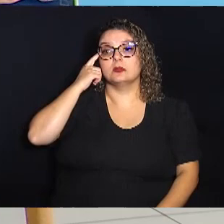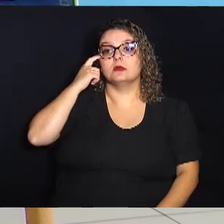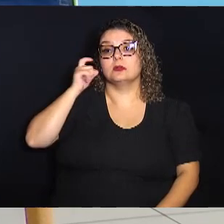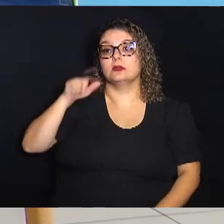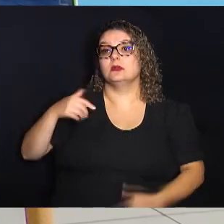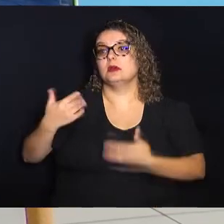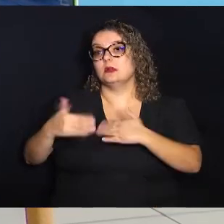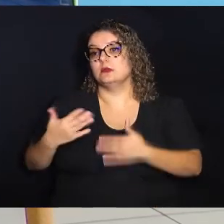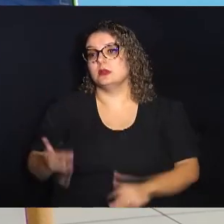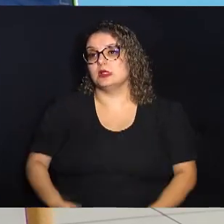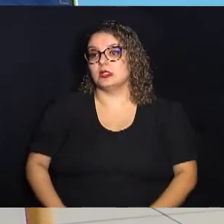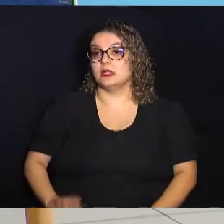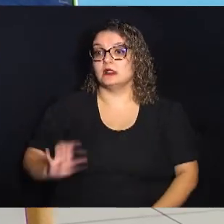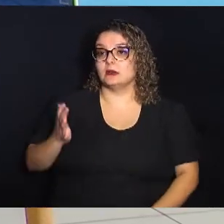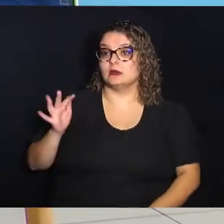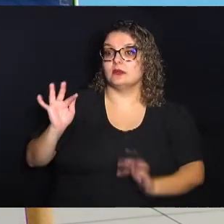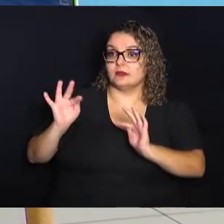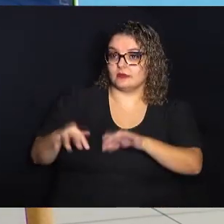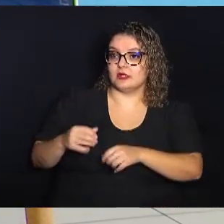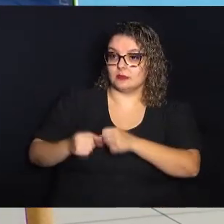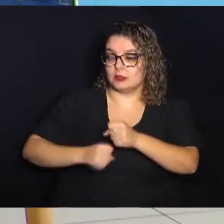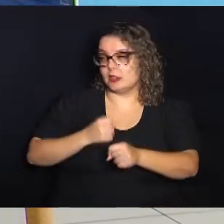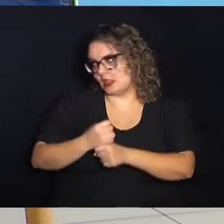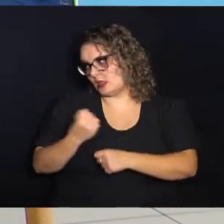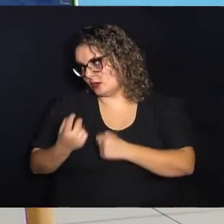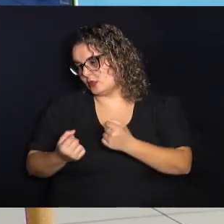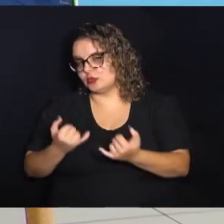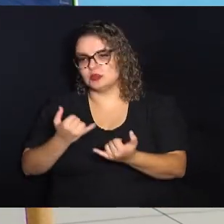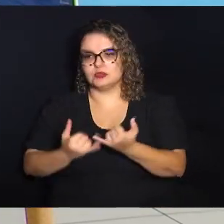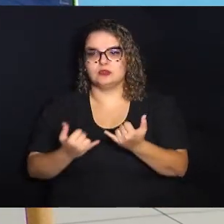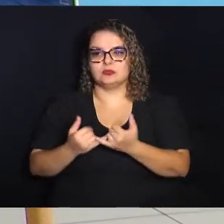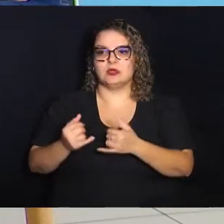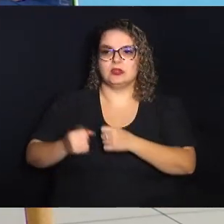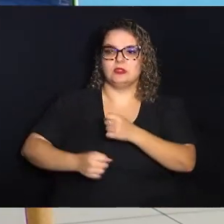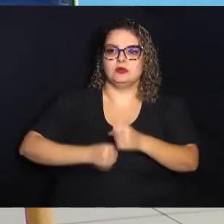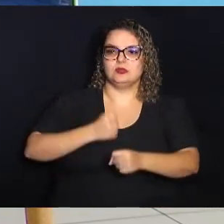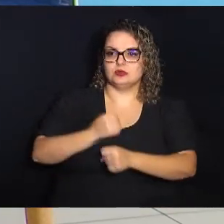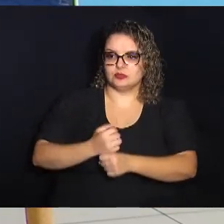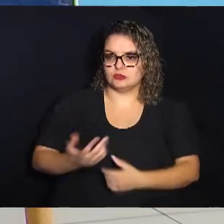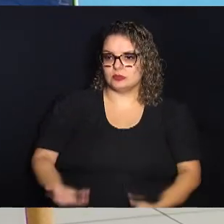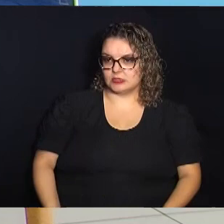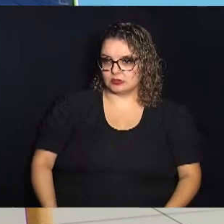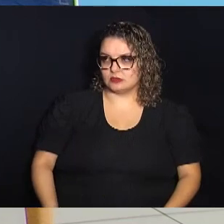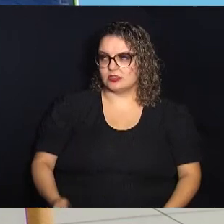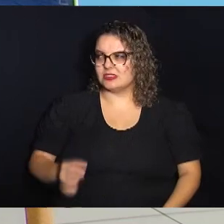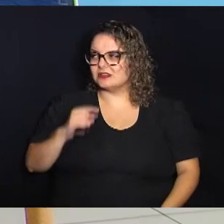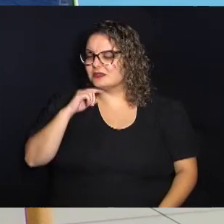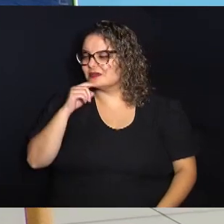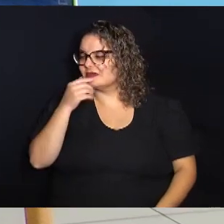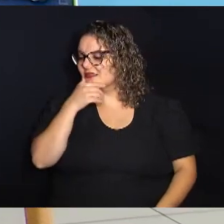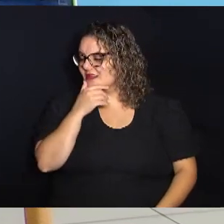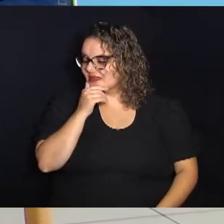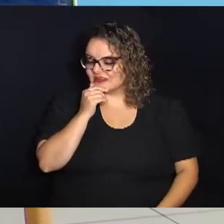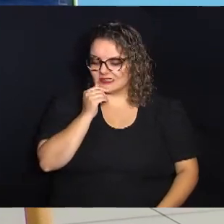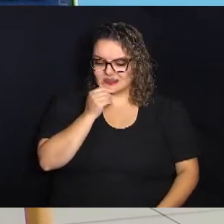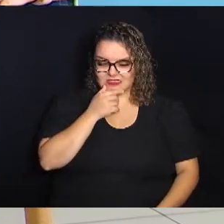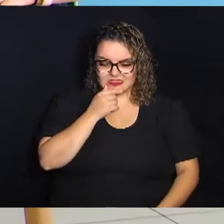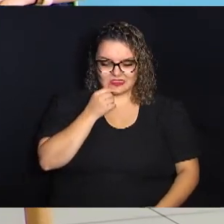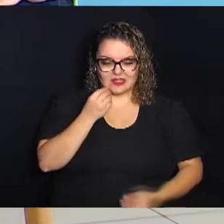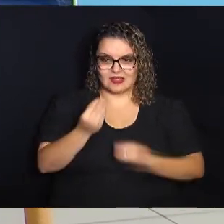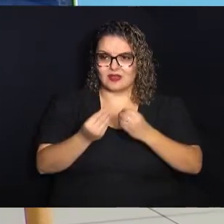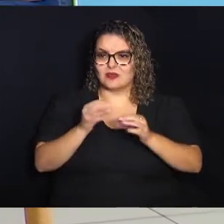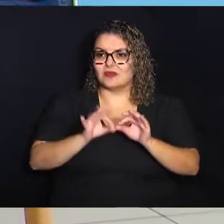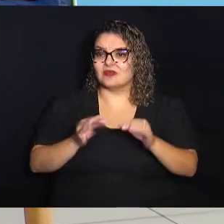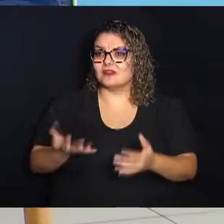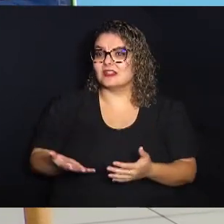que acontece lá no final do ano, alguns no meio do ano, mas a maioria lá no final do ano, surge muito essa dúvida de como me preparar, já que é uma